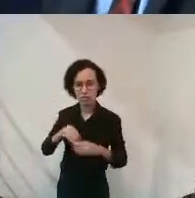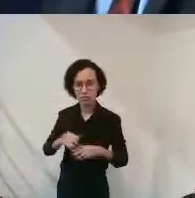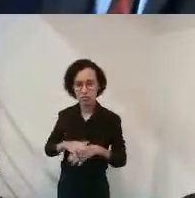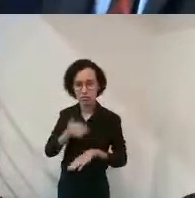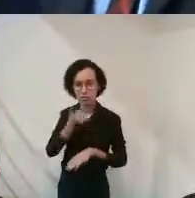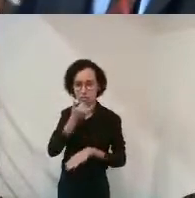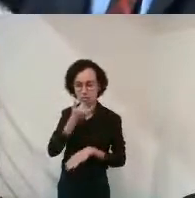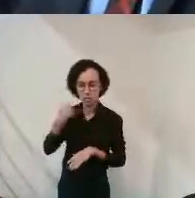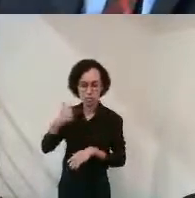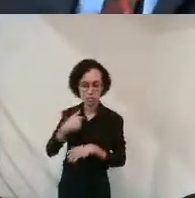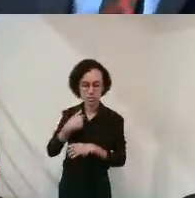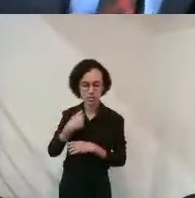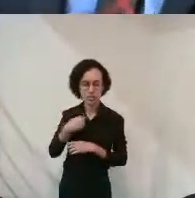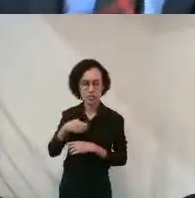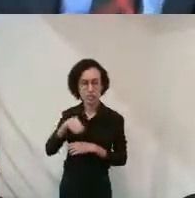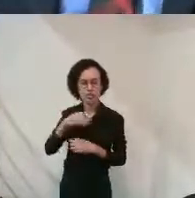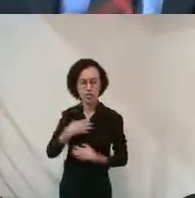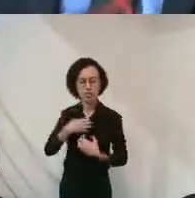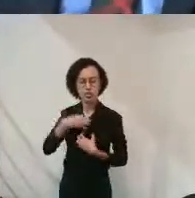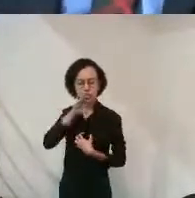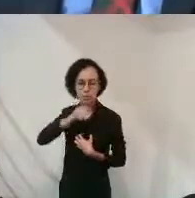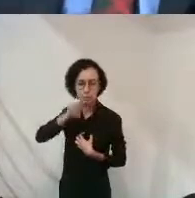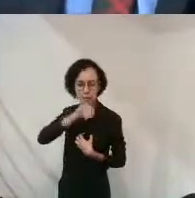fala chiado.